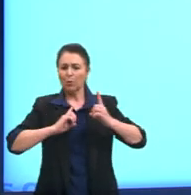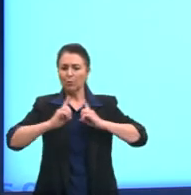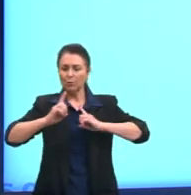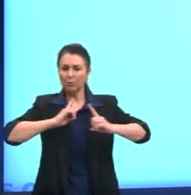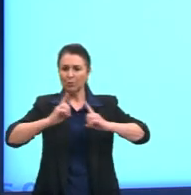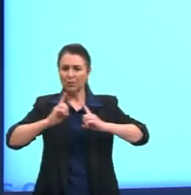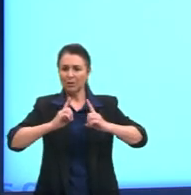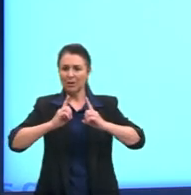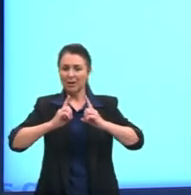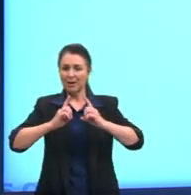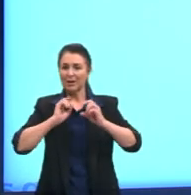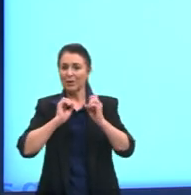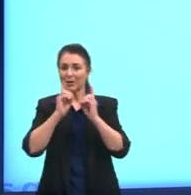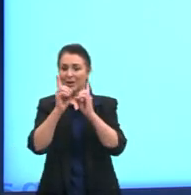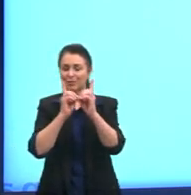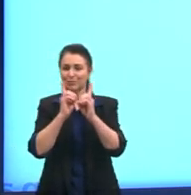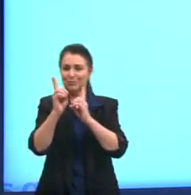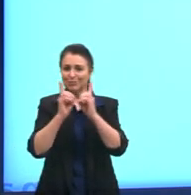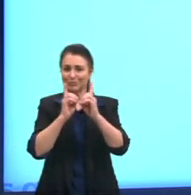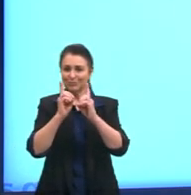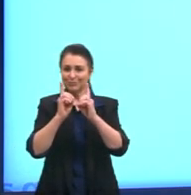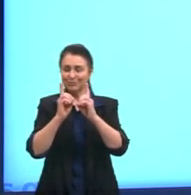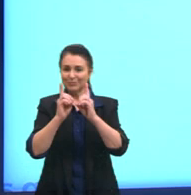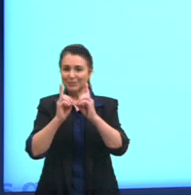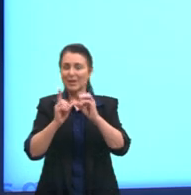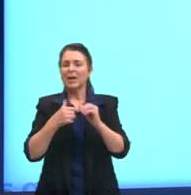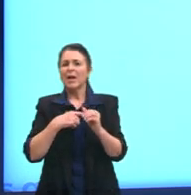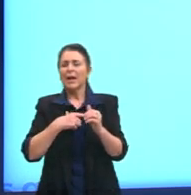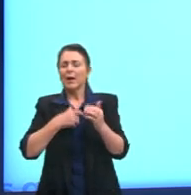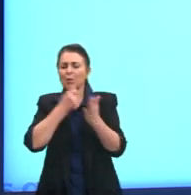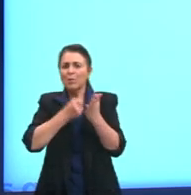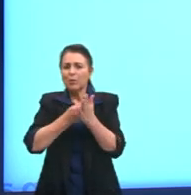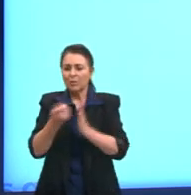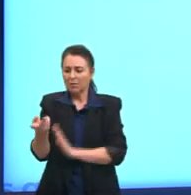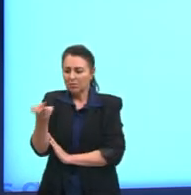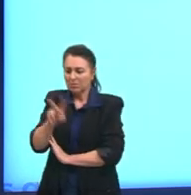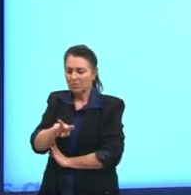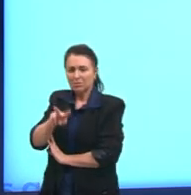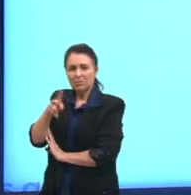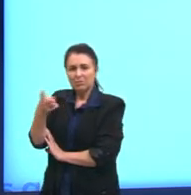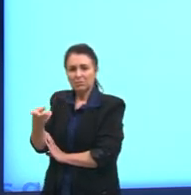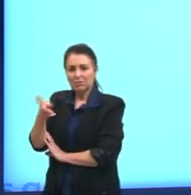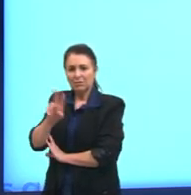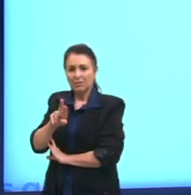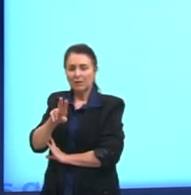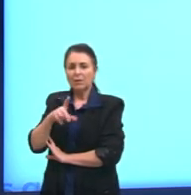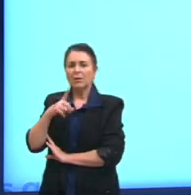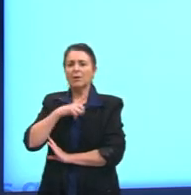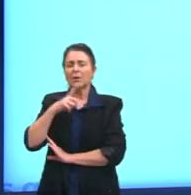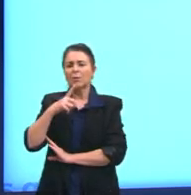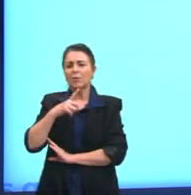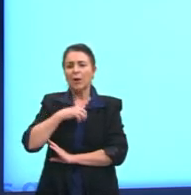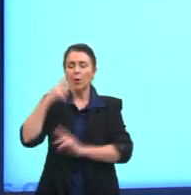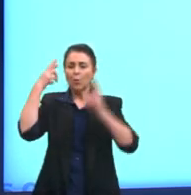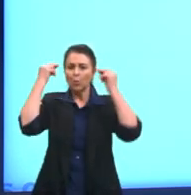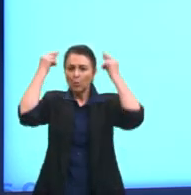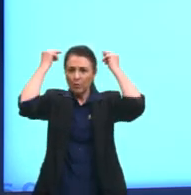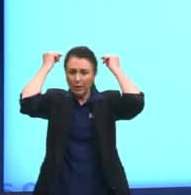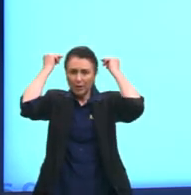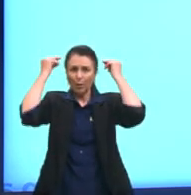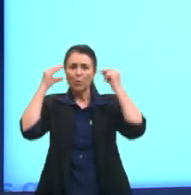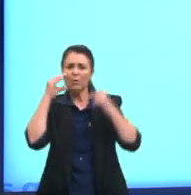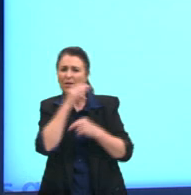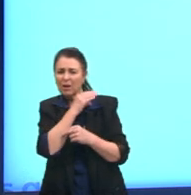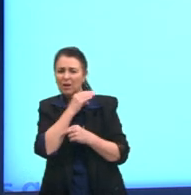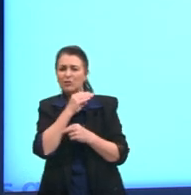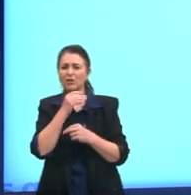orar que eu trazer esses elementos do Diálogo essa luta das forças Opostas que era alguns dos gregos vemos quente frio